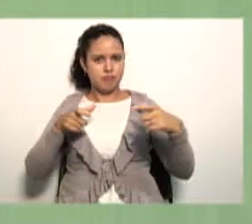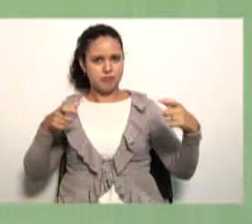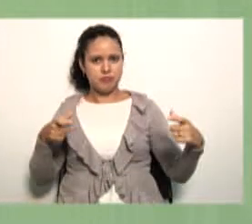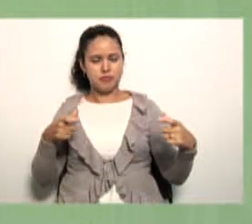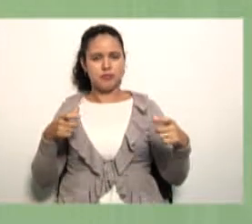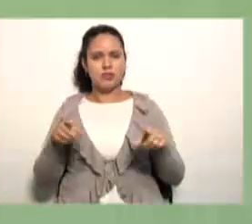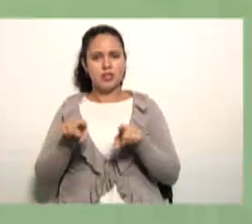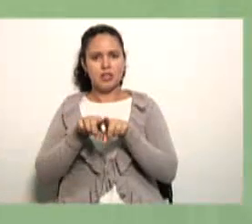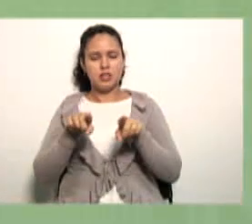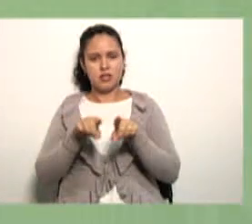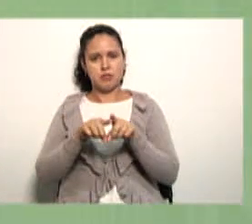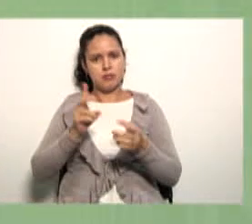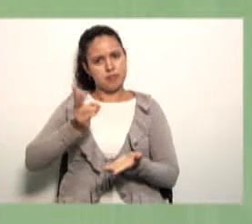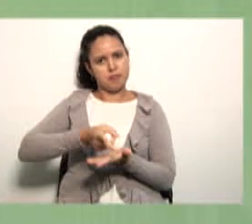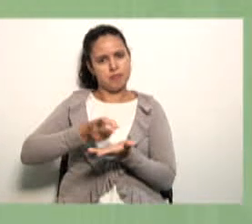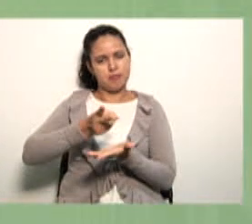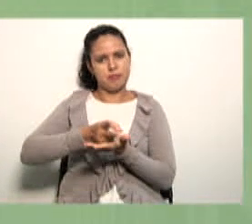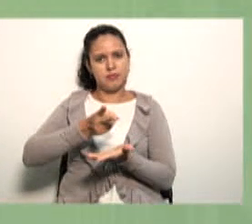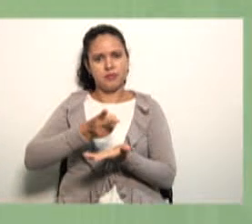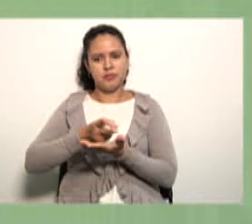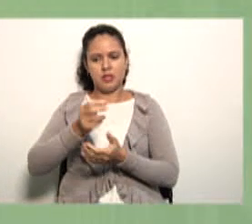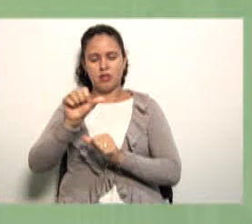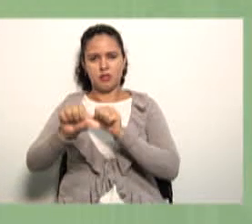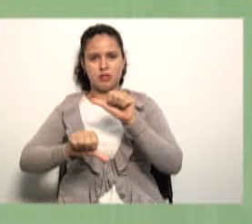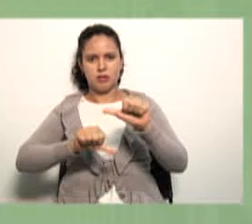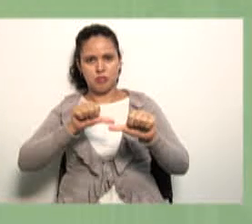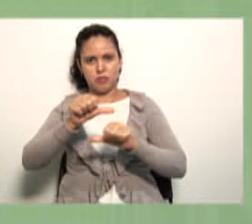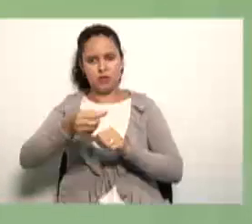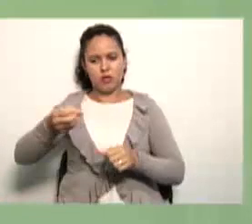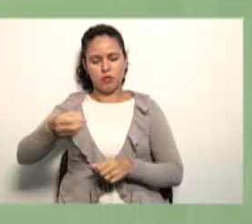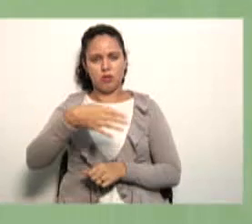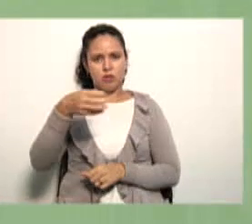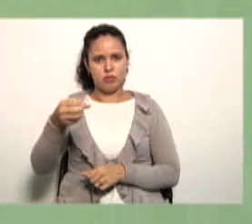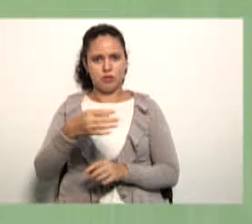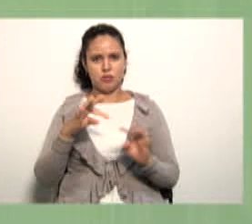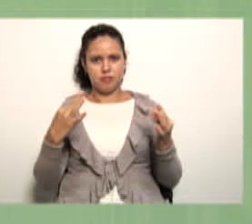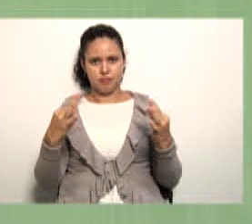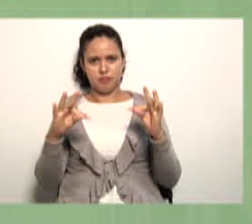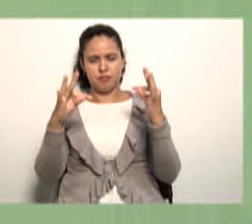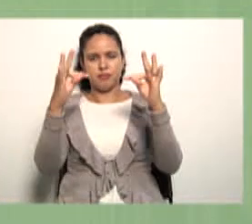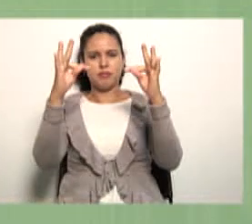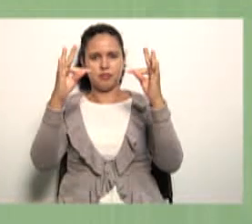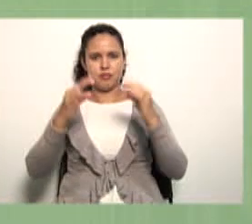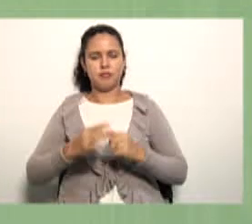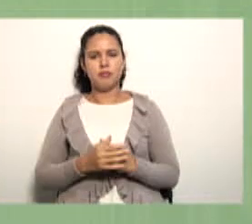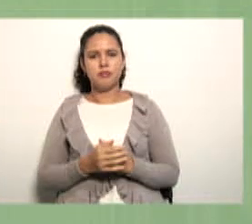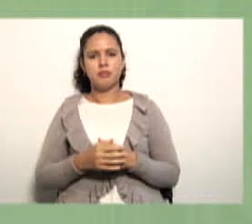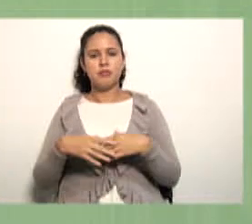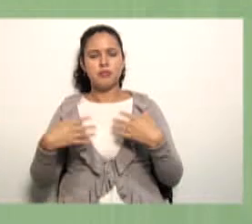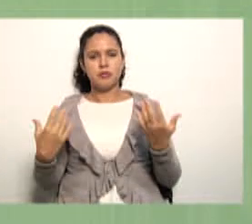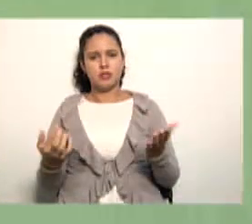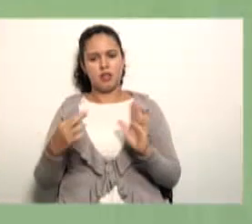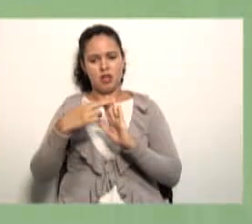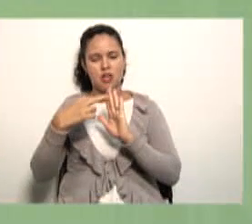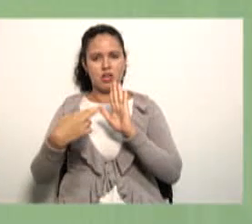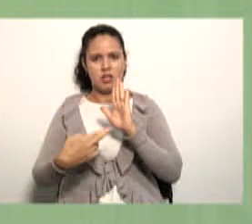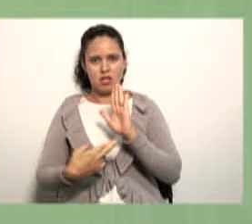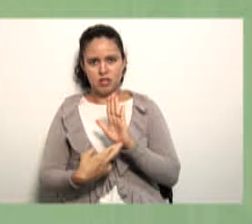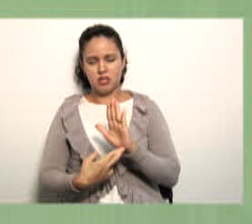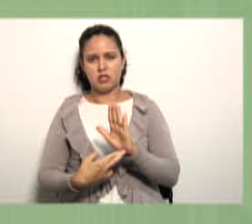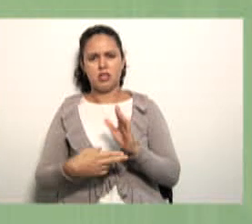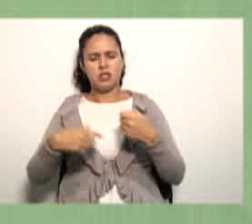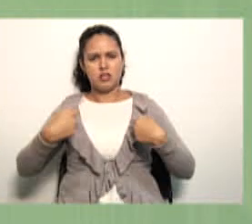e periodicamente transformadas por inovações tecnológicas. Via de regra, quando